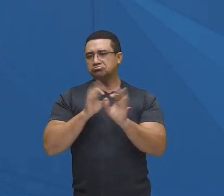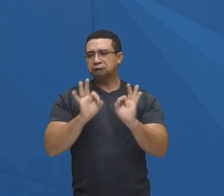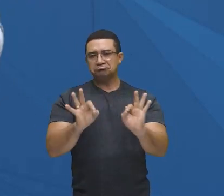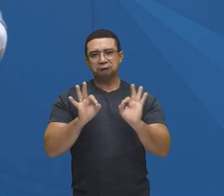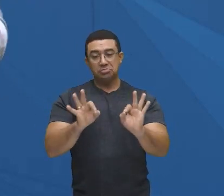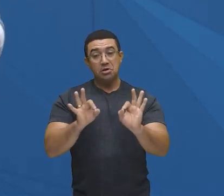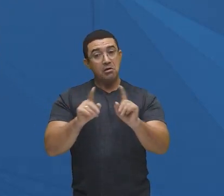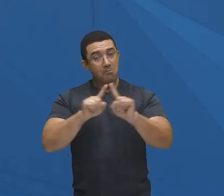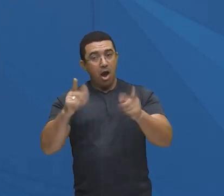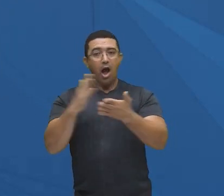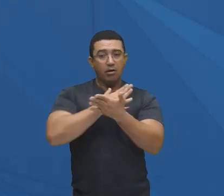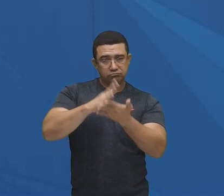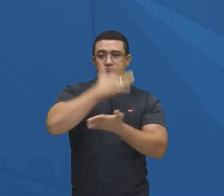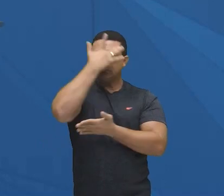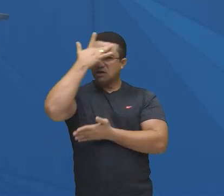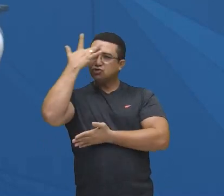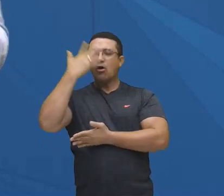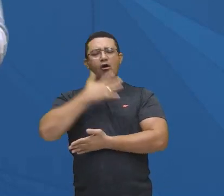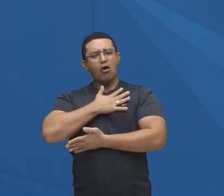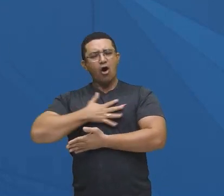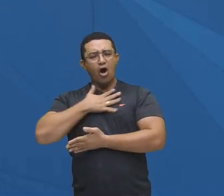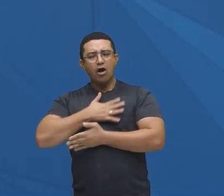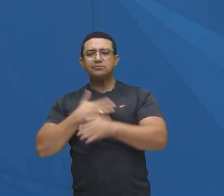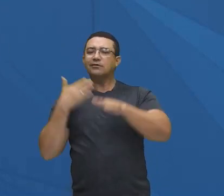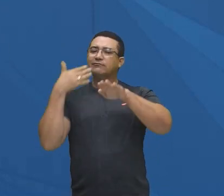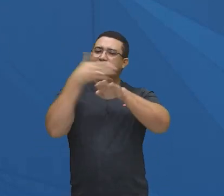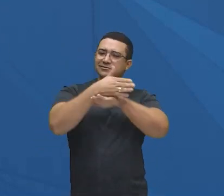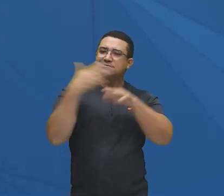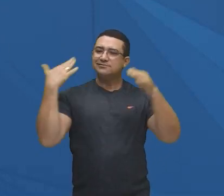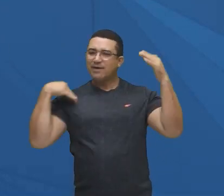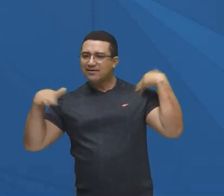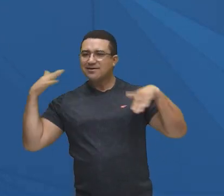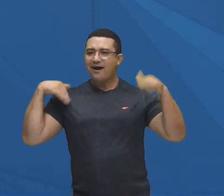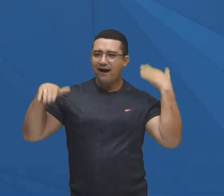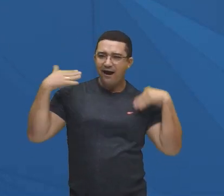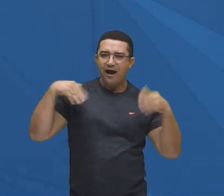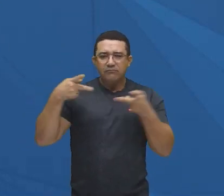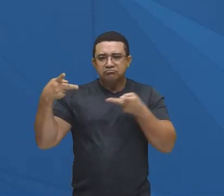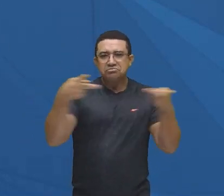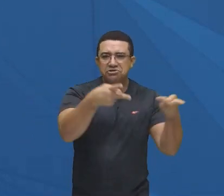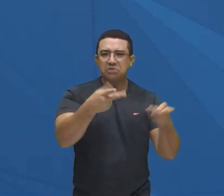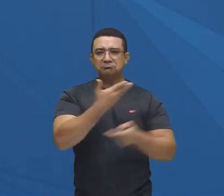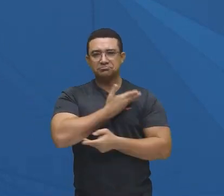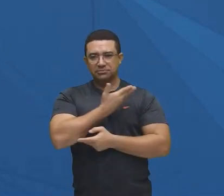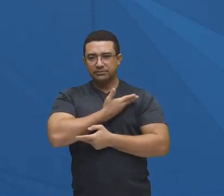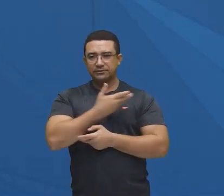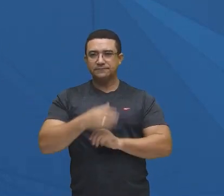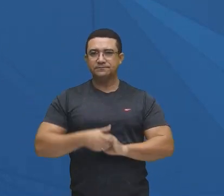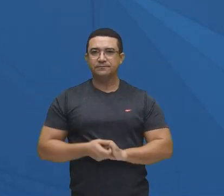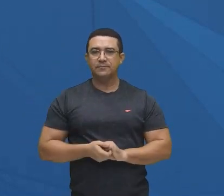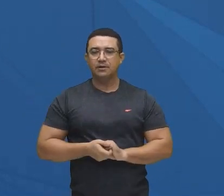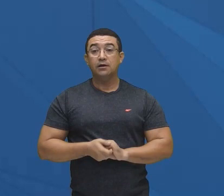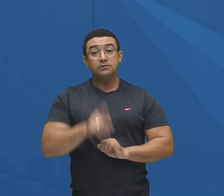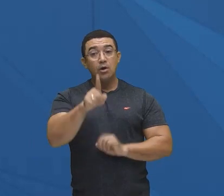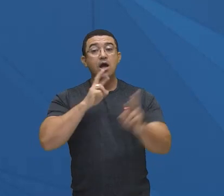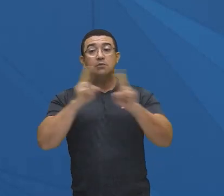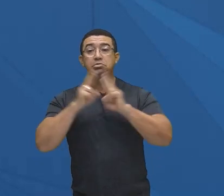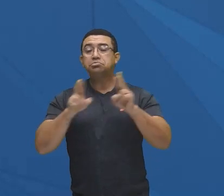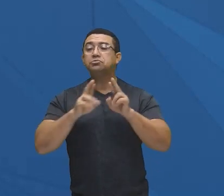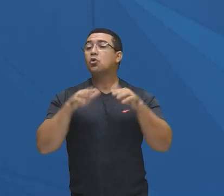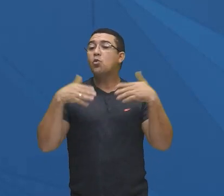gosta de sair, que gosta de visitar colegas e tudo mais. Resposta: o que vocês acham que a